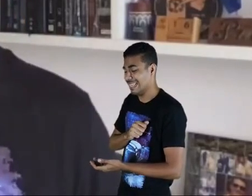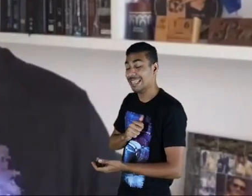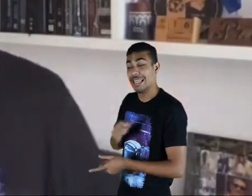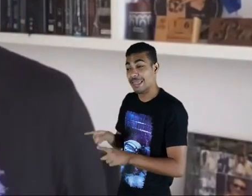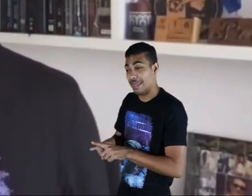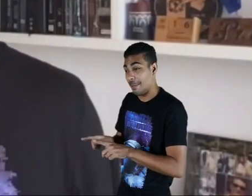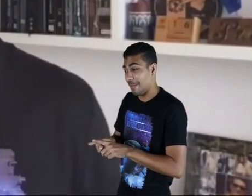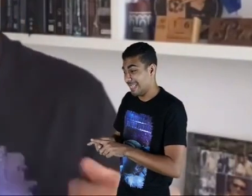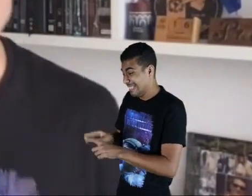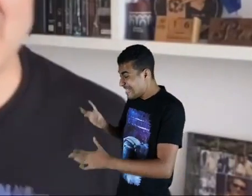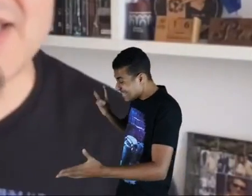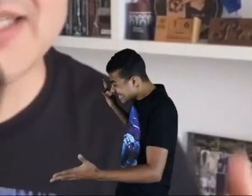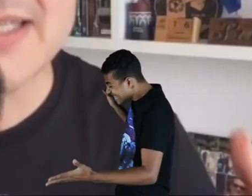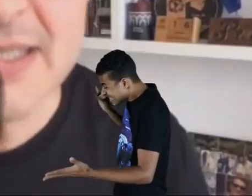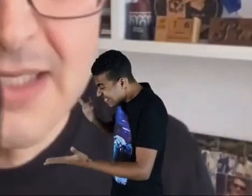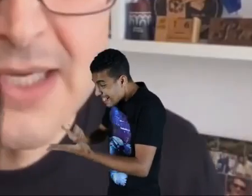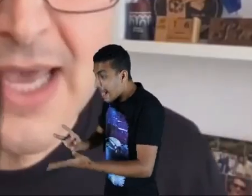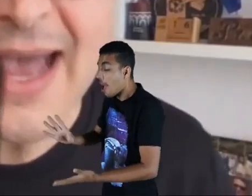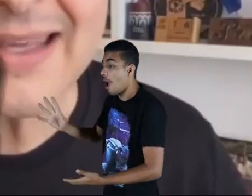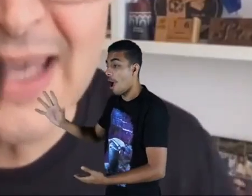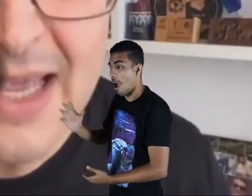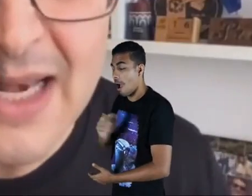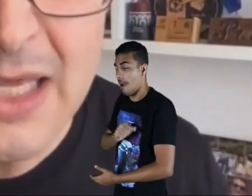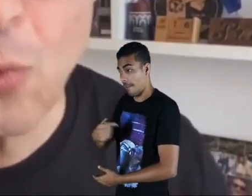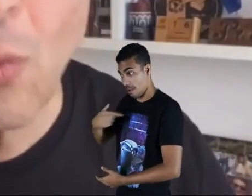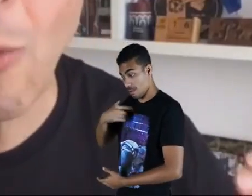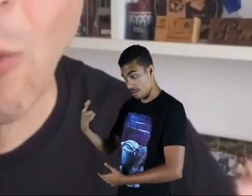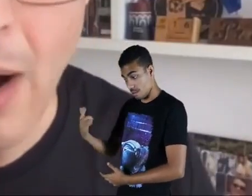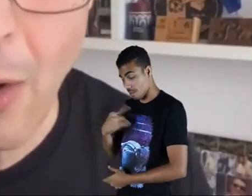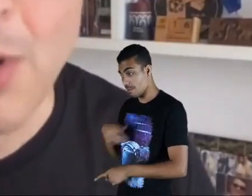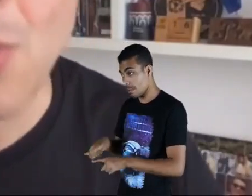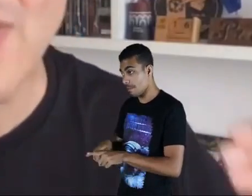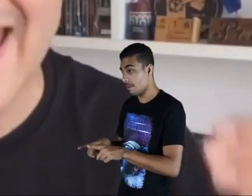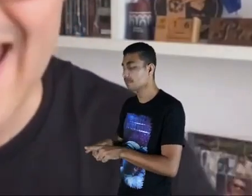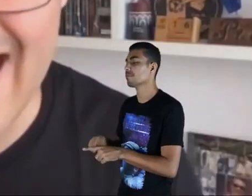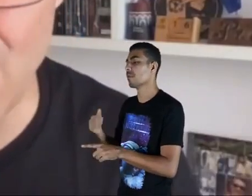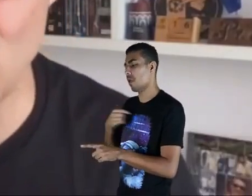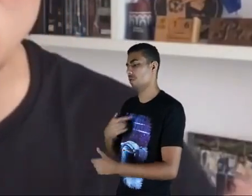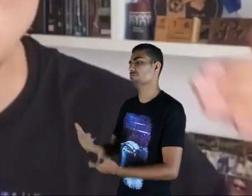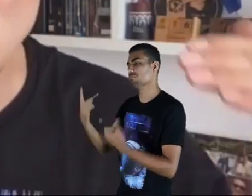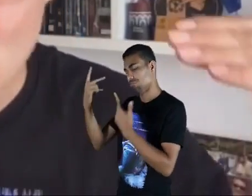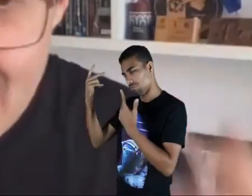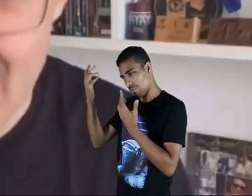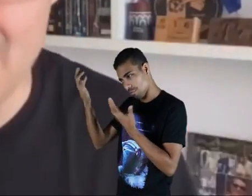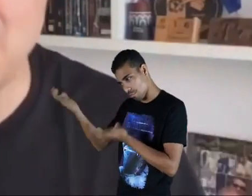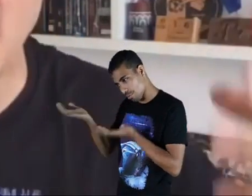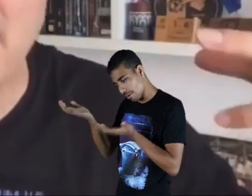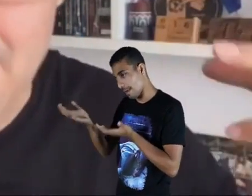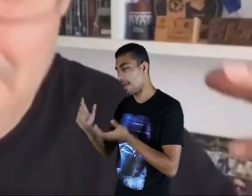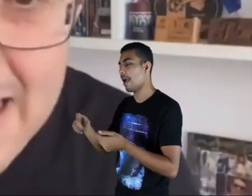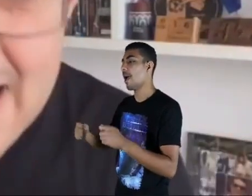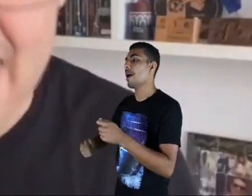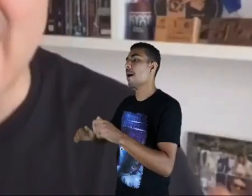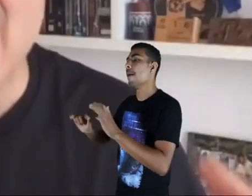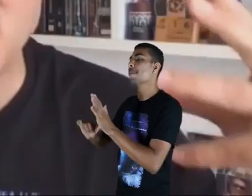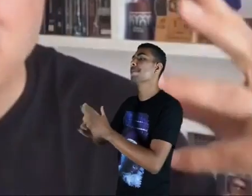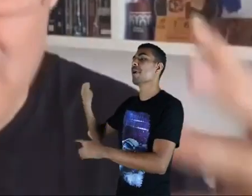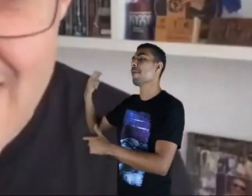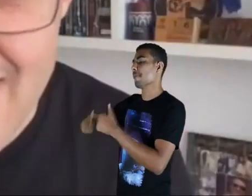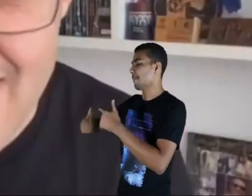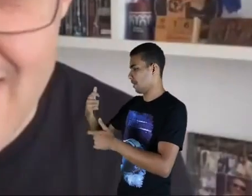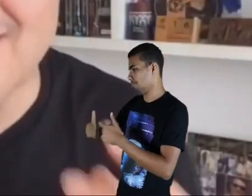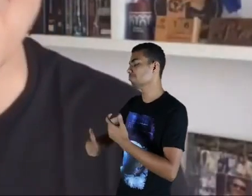certeza que me ame, este sim é aquele com a qual eu quero ter minha